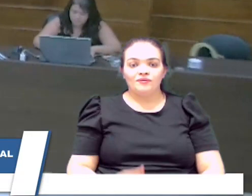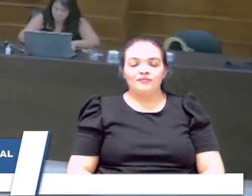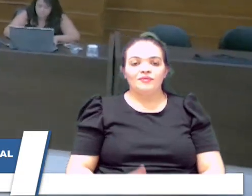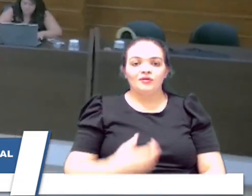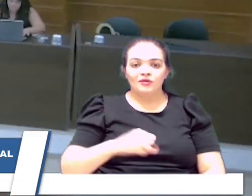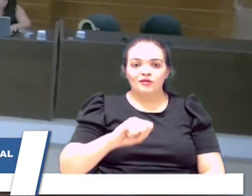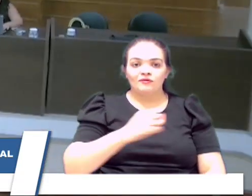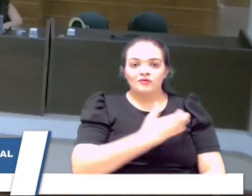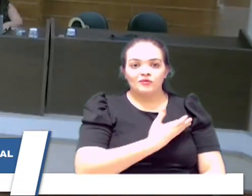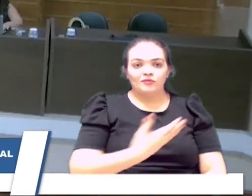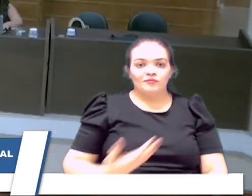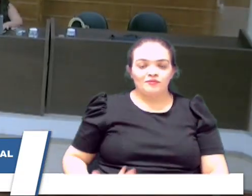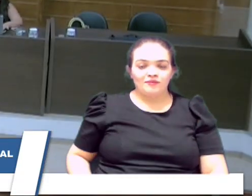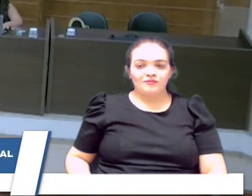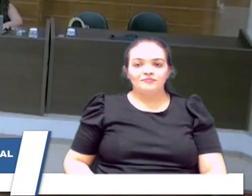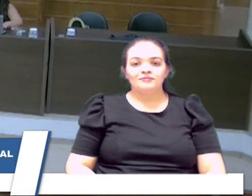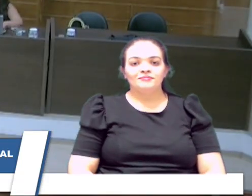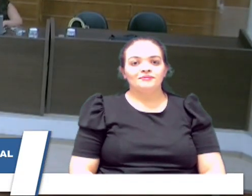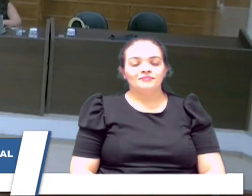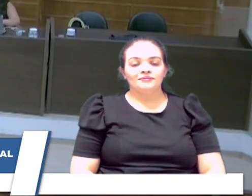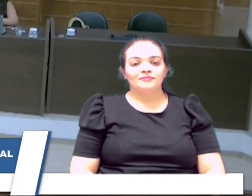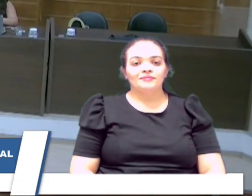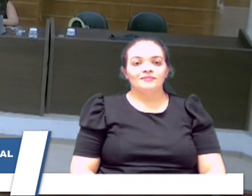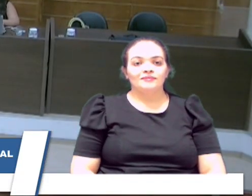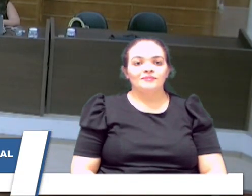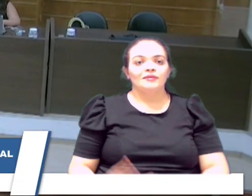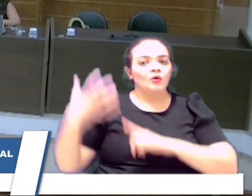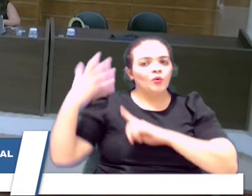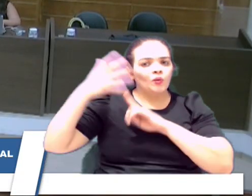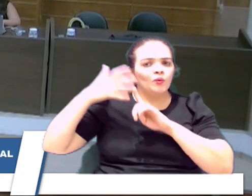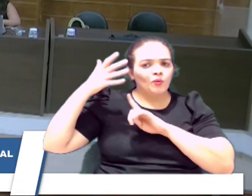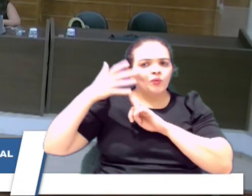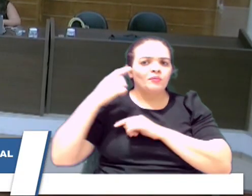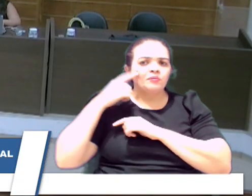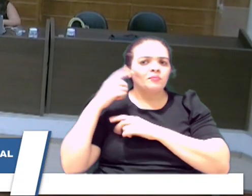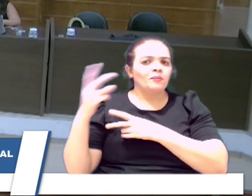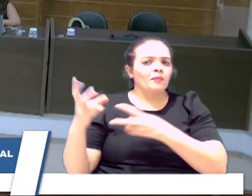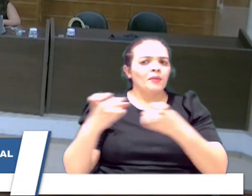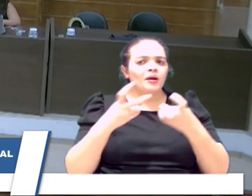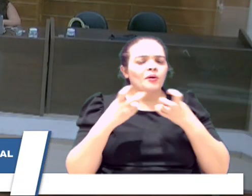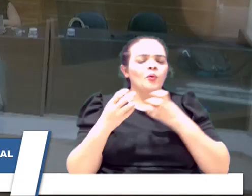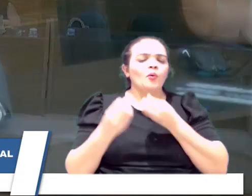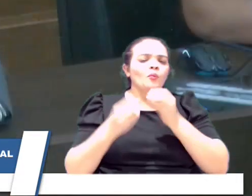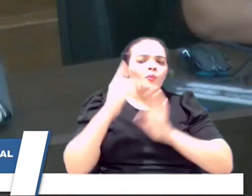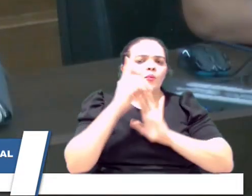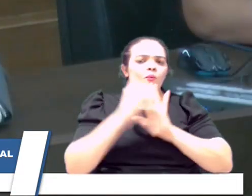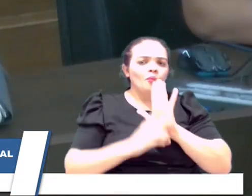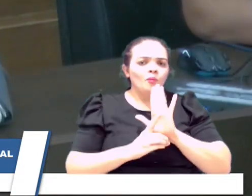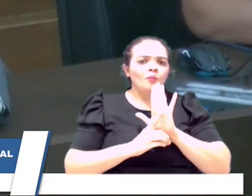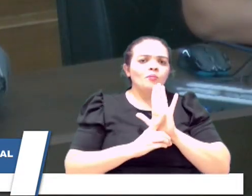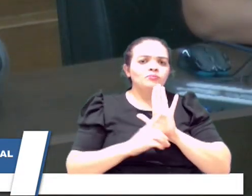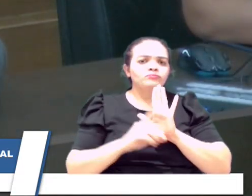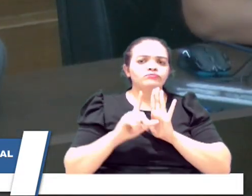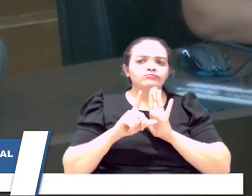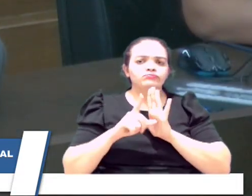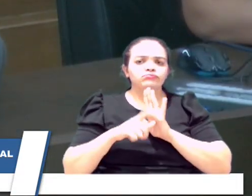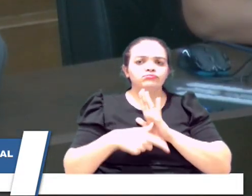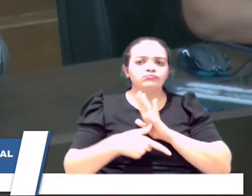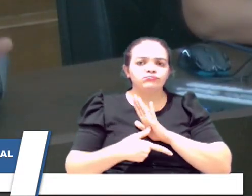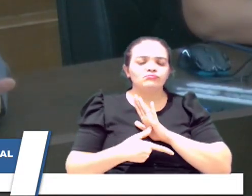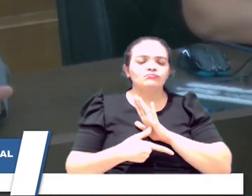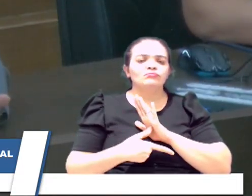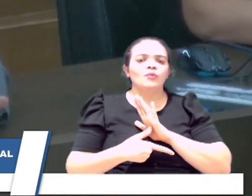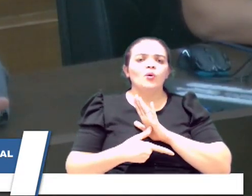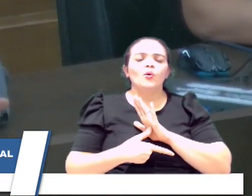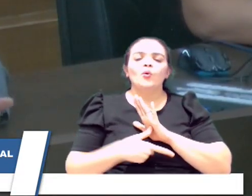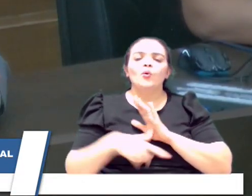público. Depois de ouvir esses depoimentos, a gente vê como que o direito está atrasado, como que